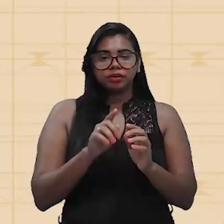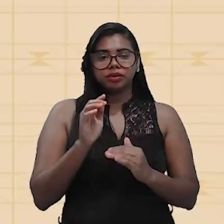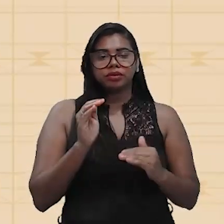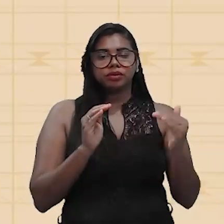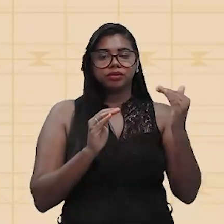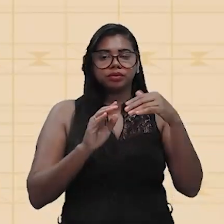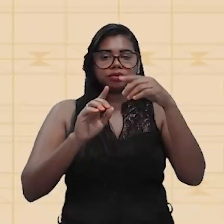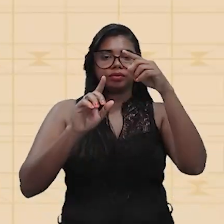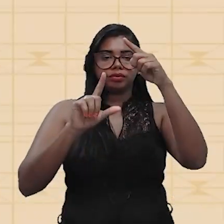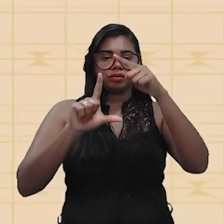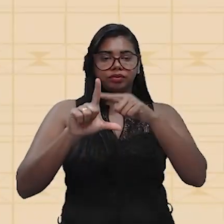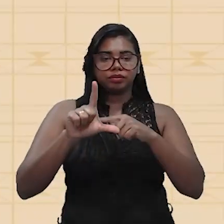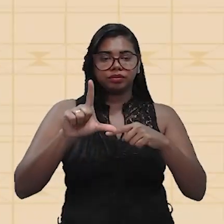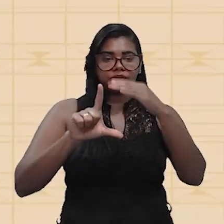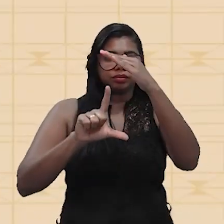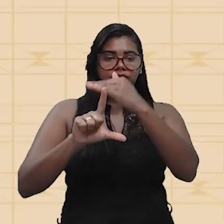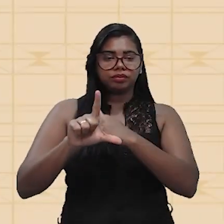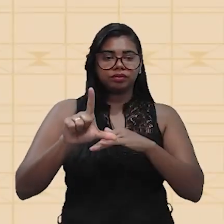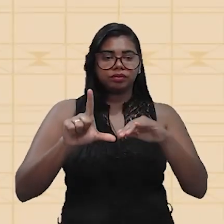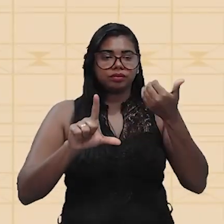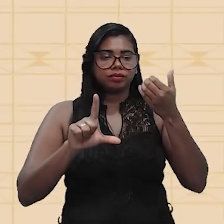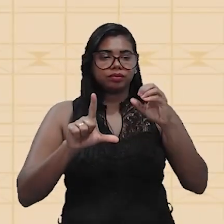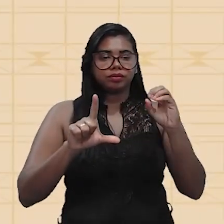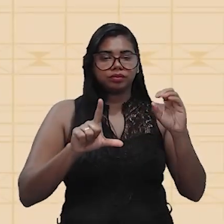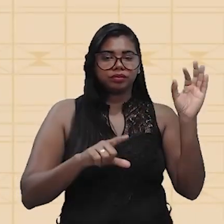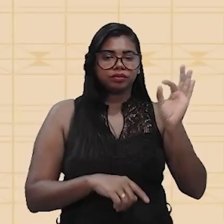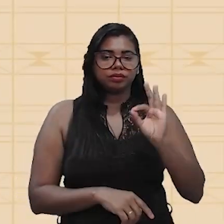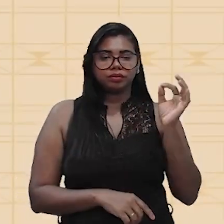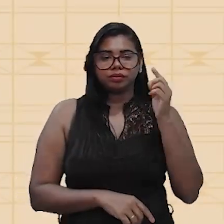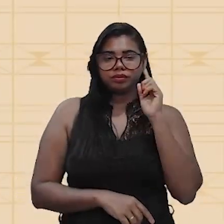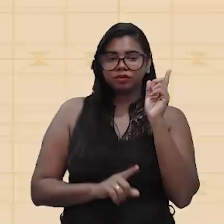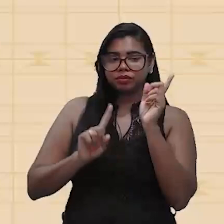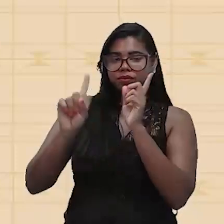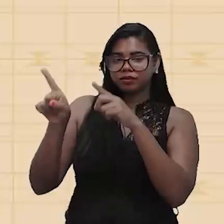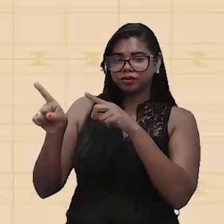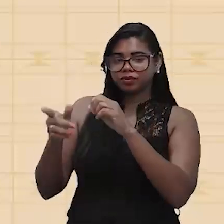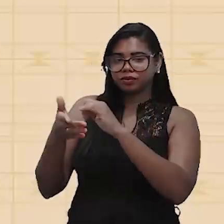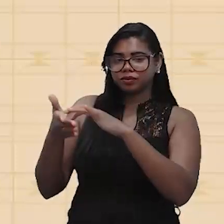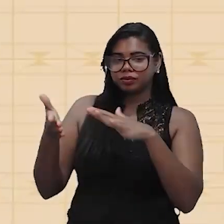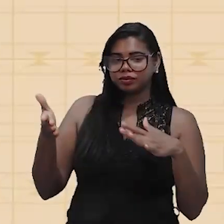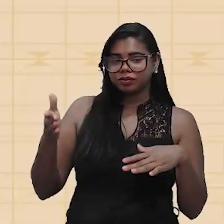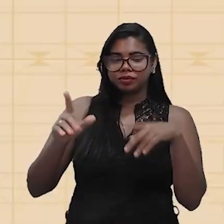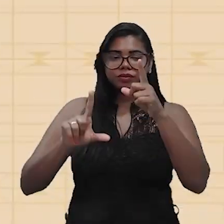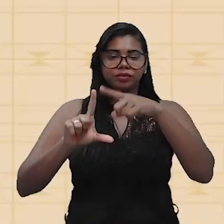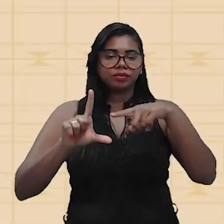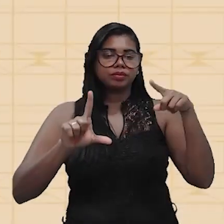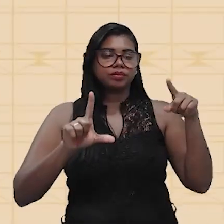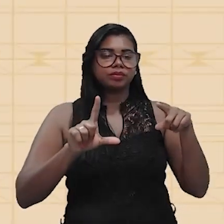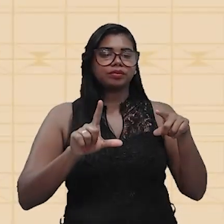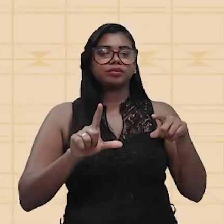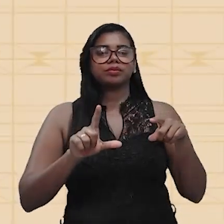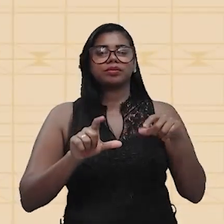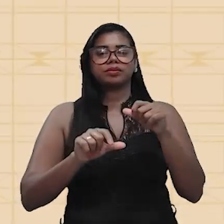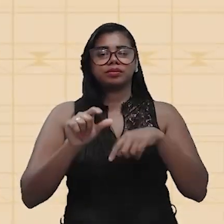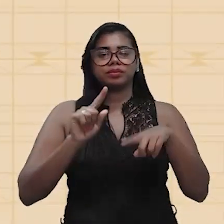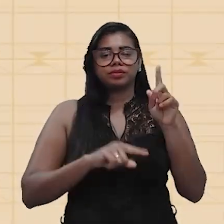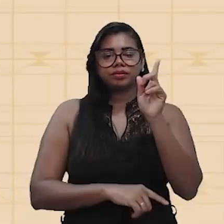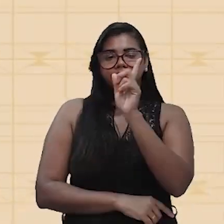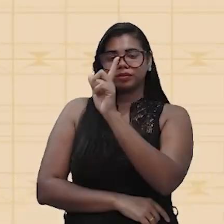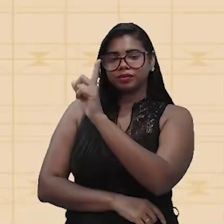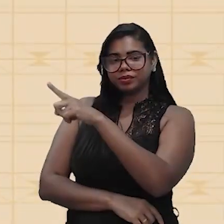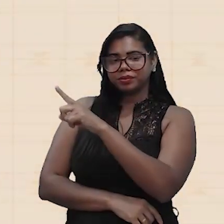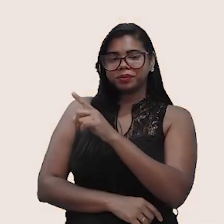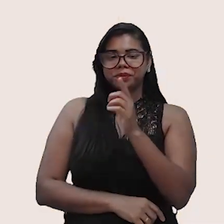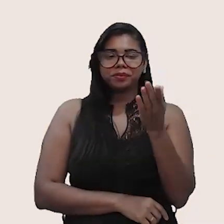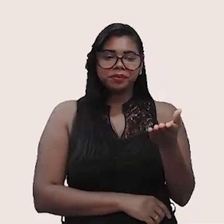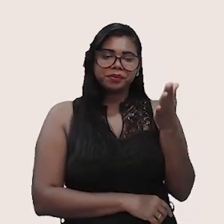excedente de 100%. Perceba que nesse caso o próprio gráfico muda o sentido dele. Vamos fazer exercício para que você entenda? Vamos